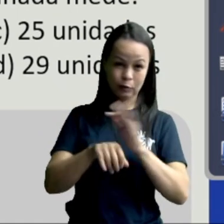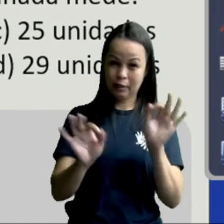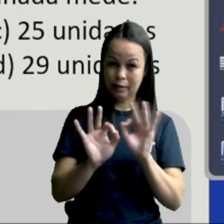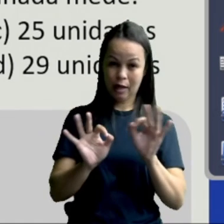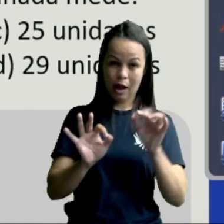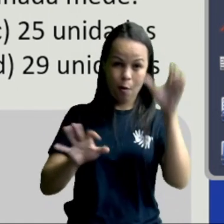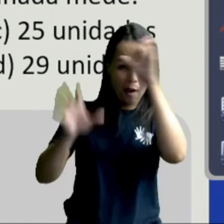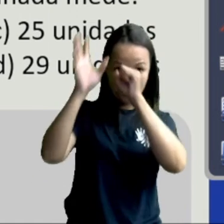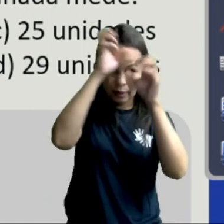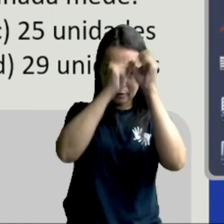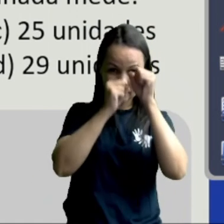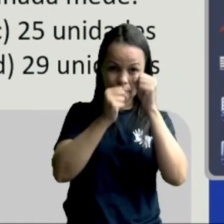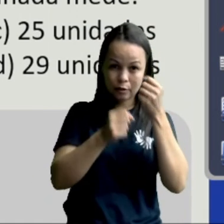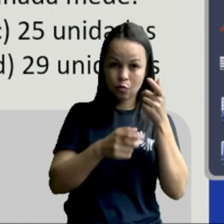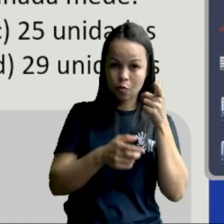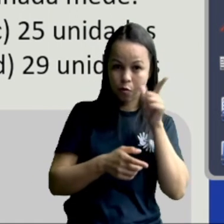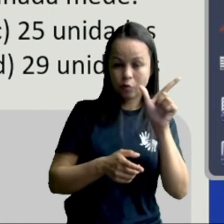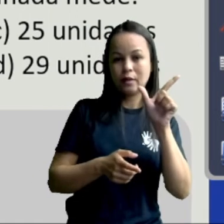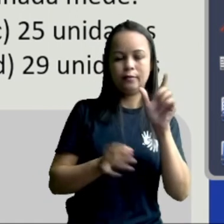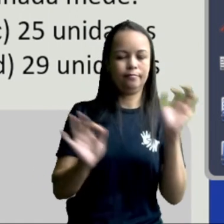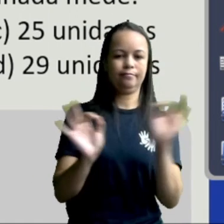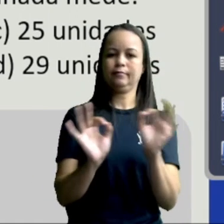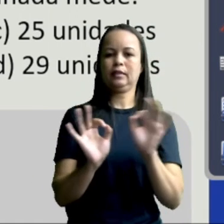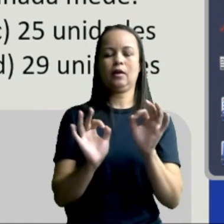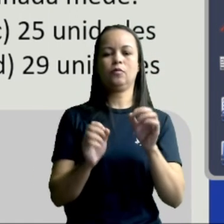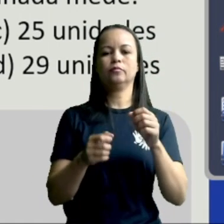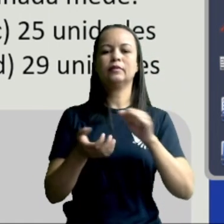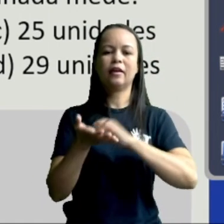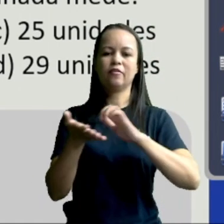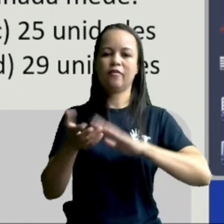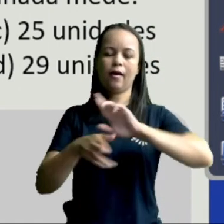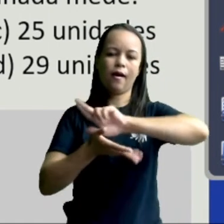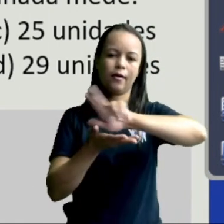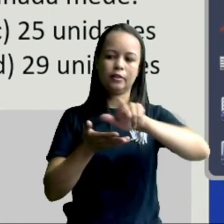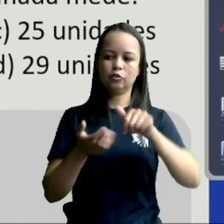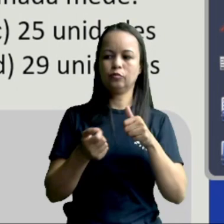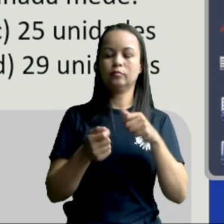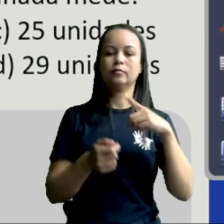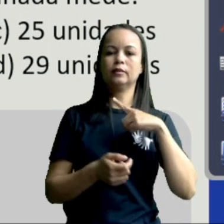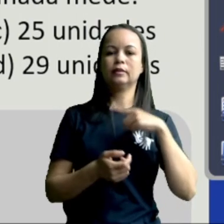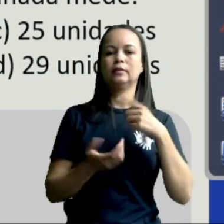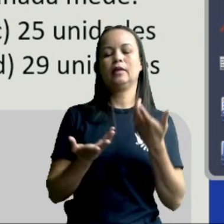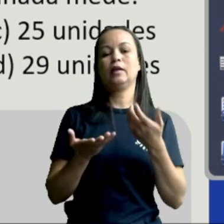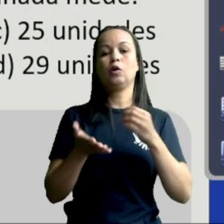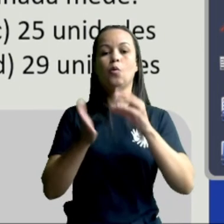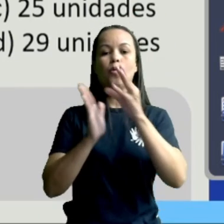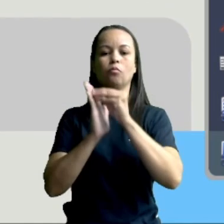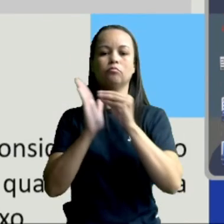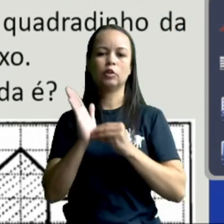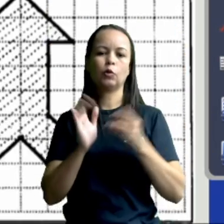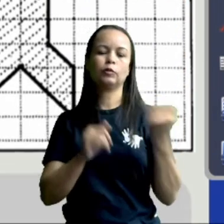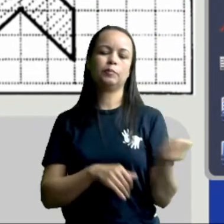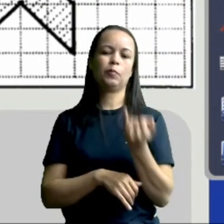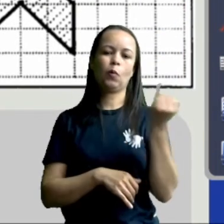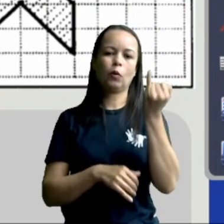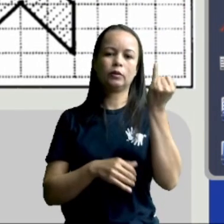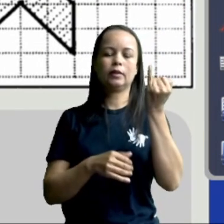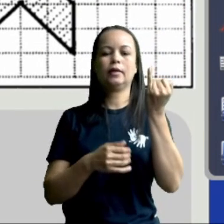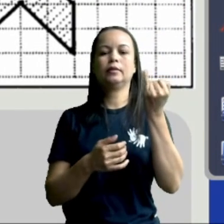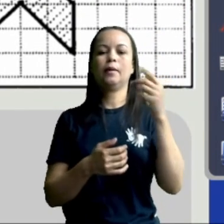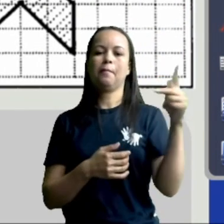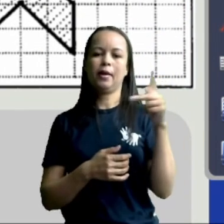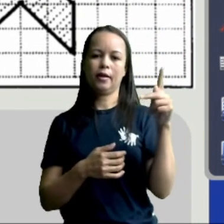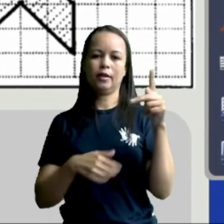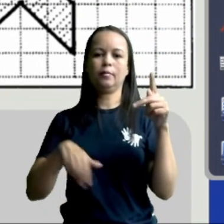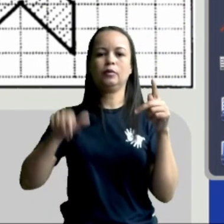não chega. Tem mais questões aí para vocês treinarem. Perímetro e área, 2 conteúdos muito importantes que vocês vão usar